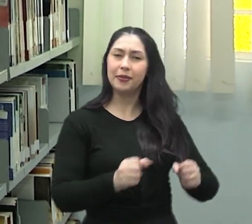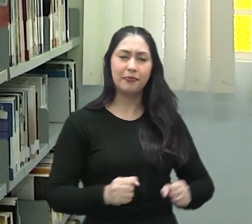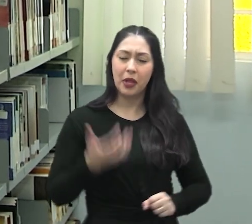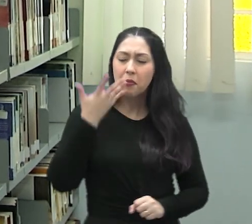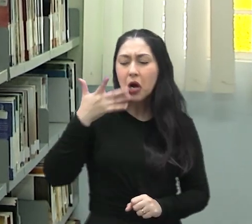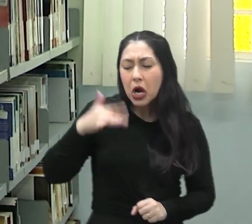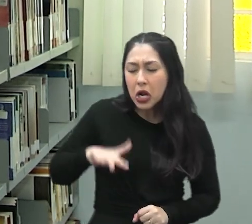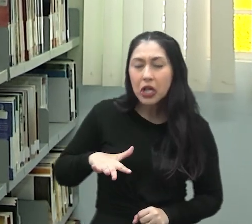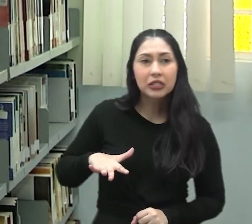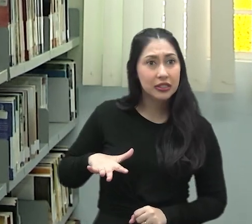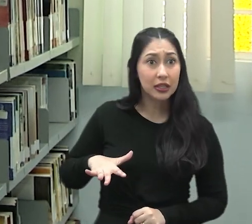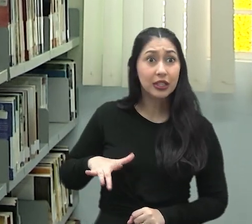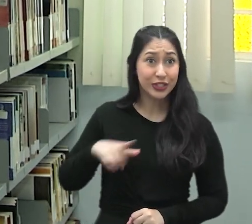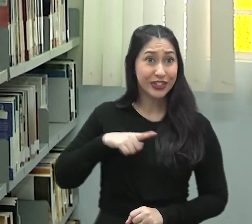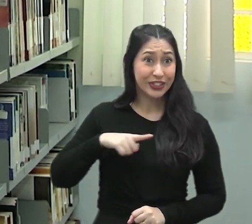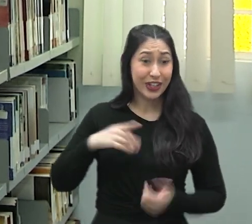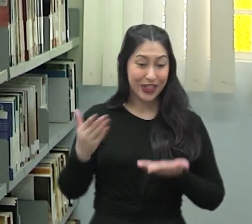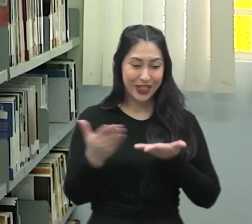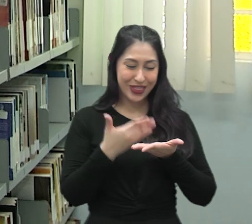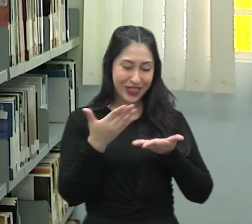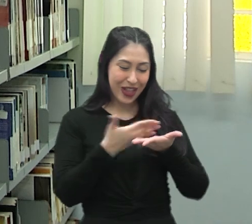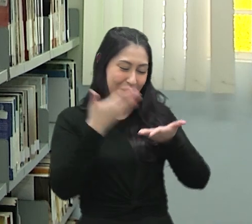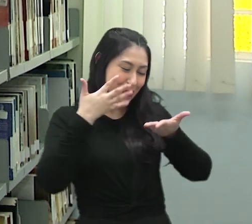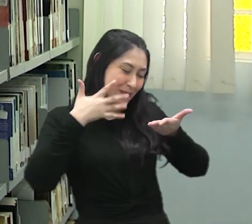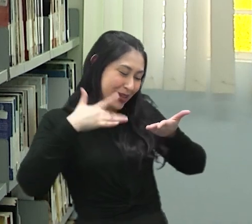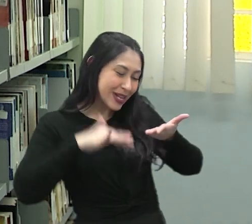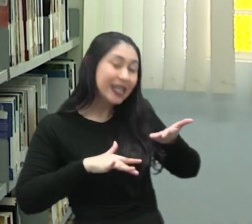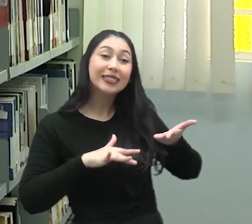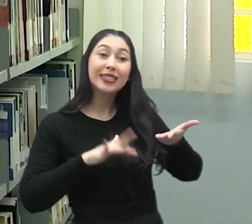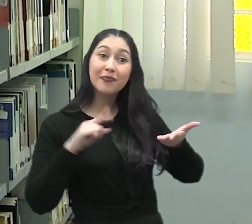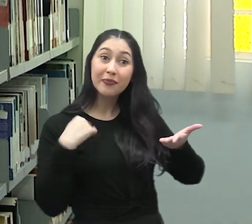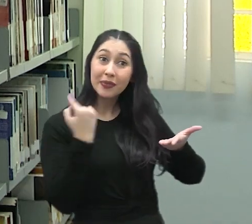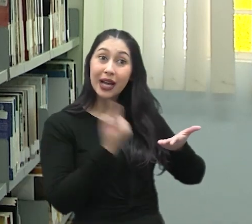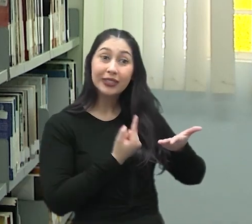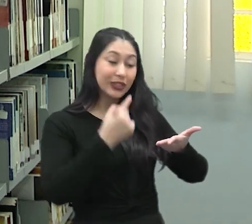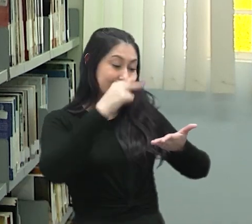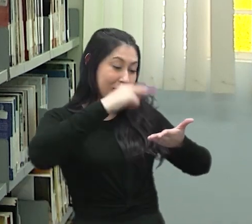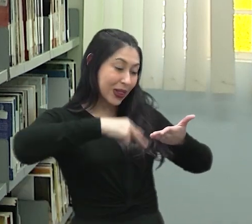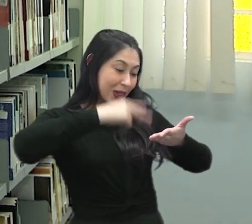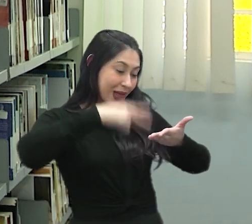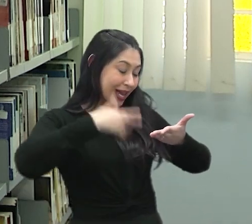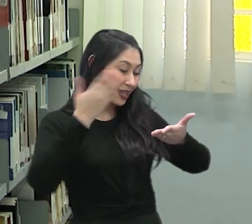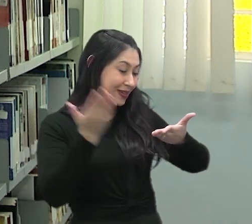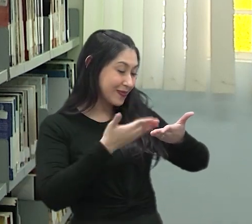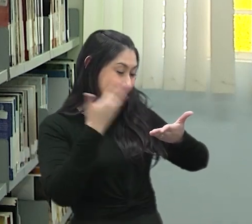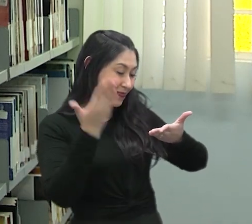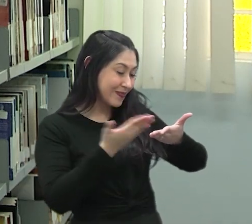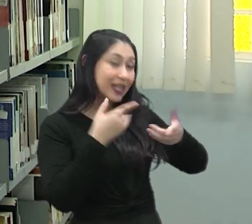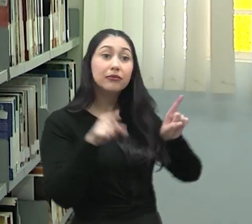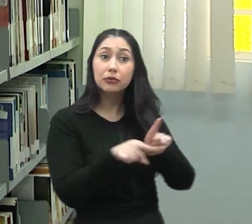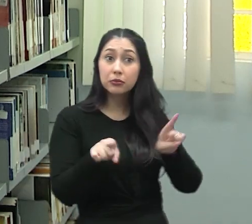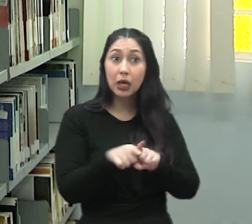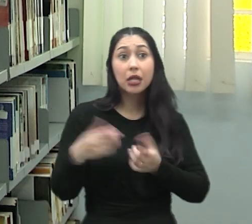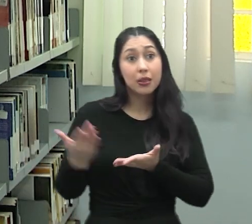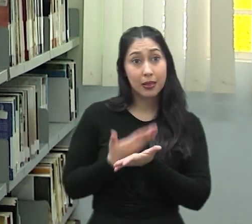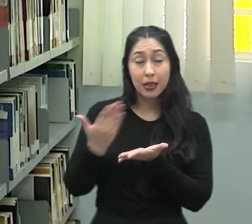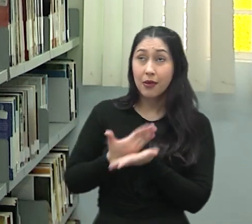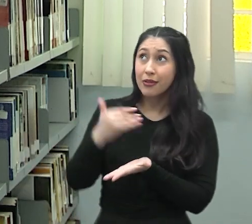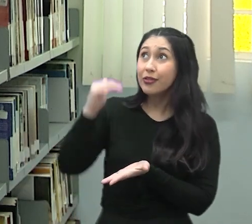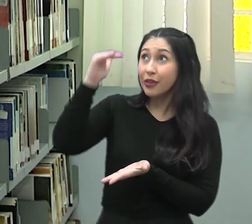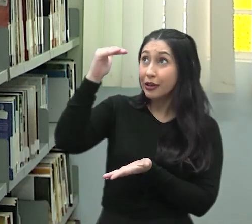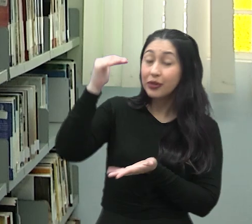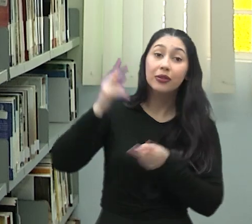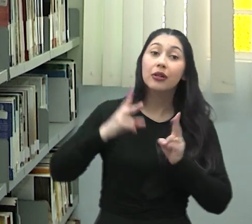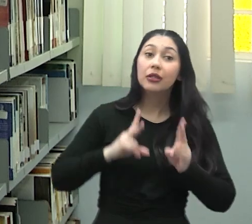pequena. Desde livro de criança, ele chegava com os livros em casa. Para a gente, trazia livro de criança, tinha livro de adulto,